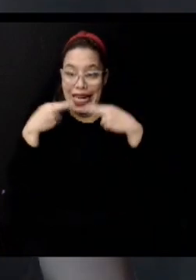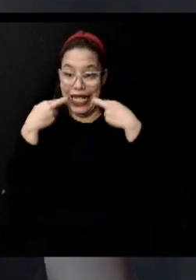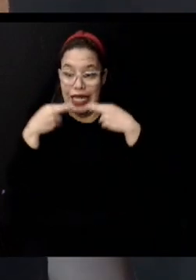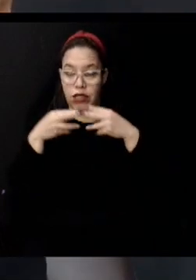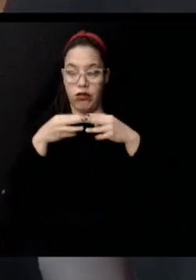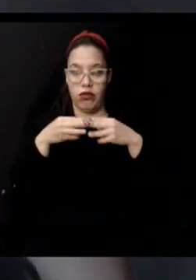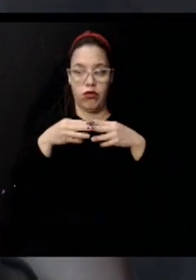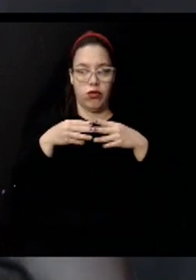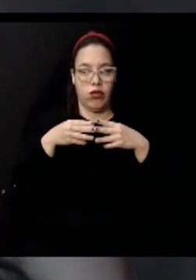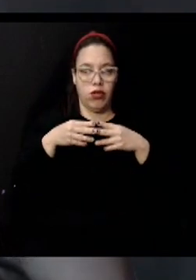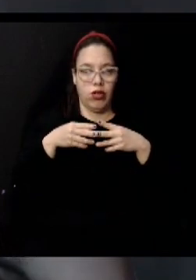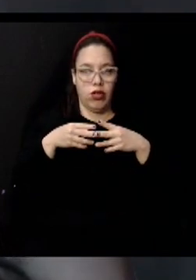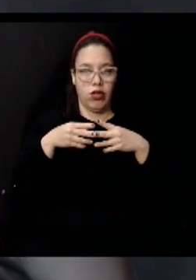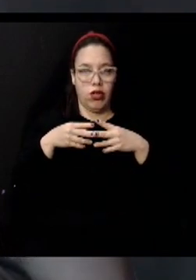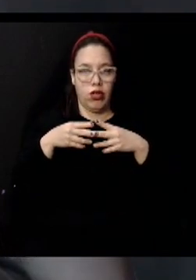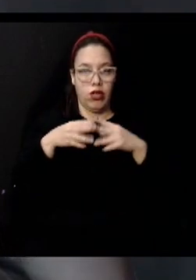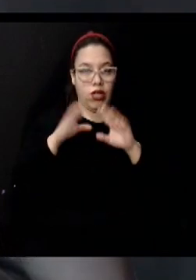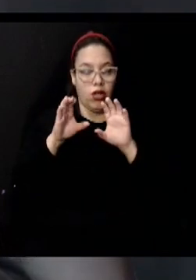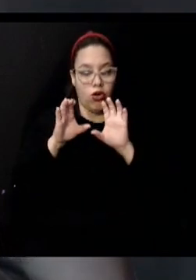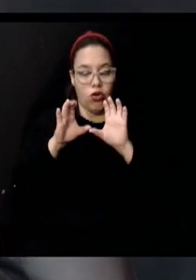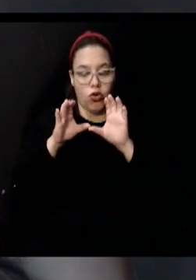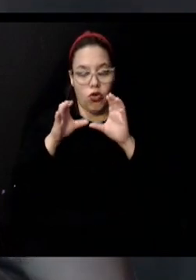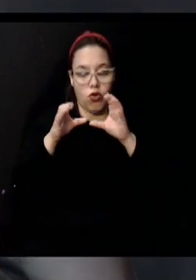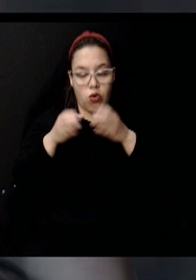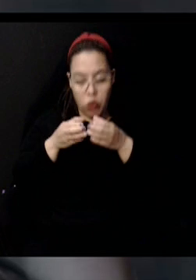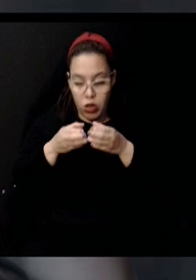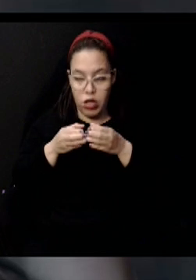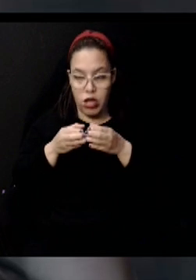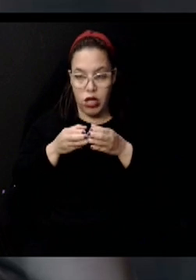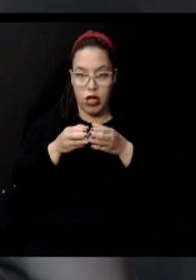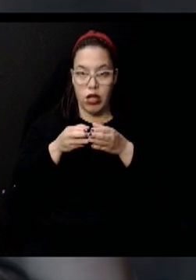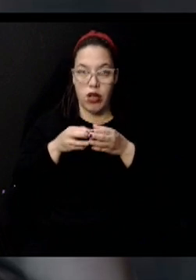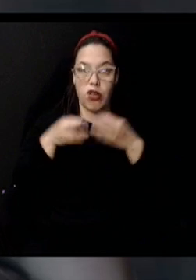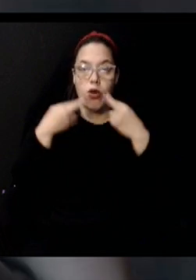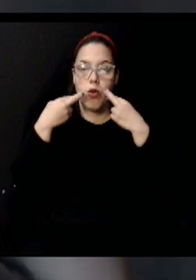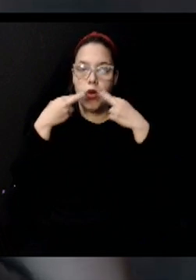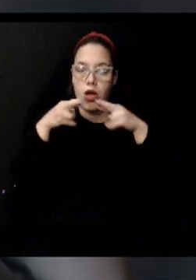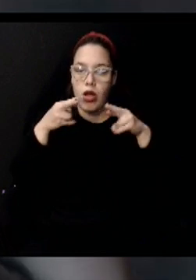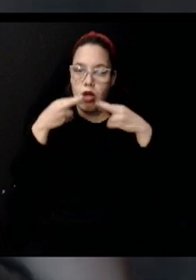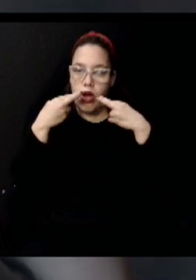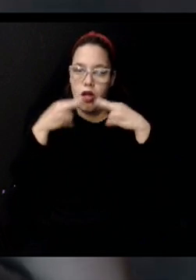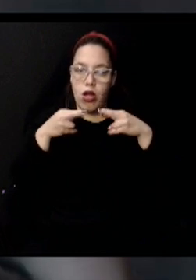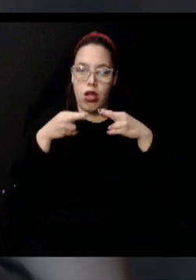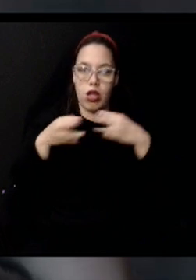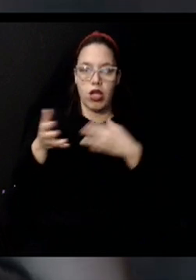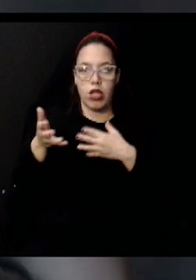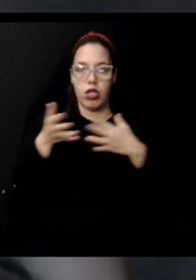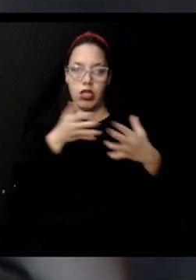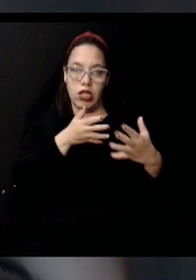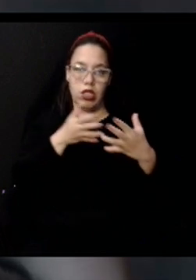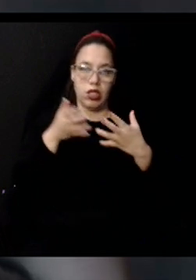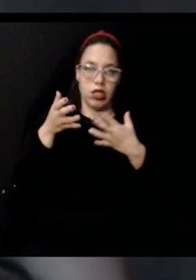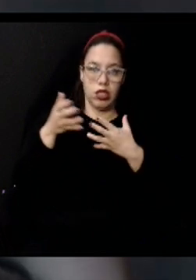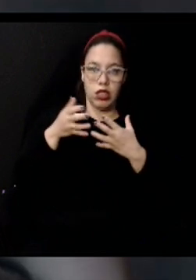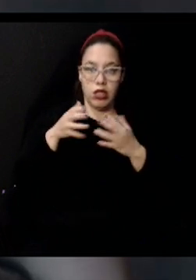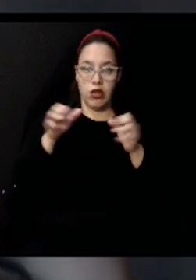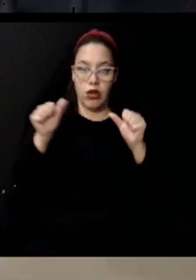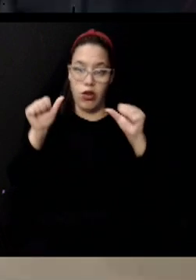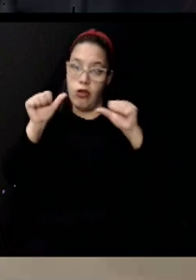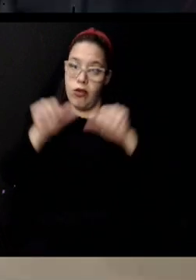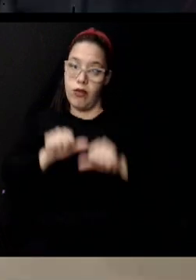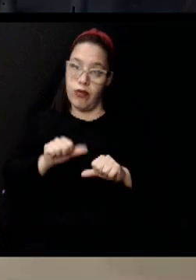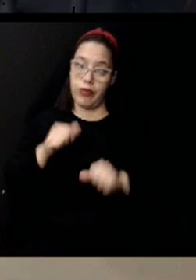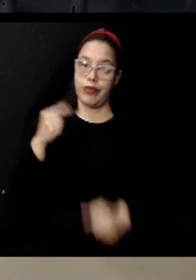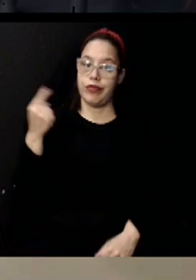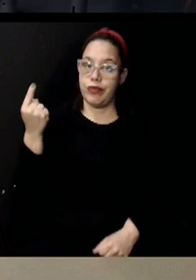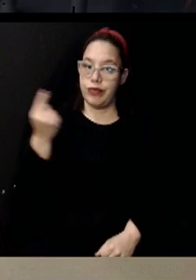preocupados com a comunidade. Então, uma reclamação, ela vai trazer uma desarmonia Vai na trazer a comunidade. individualidade, vai, Vai né, vai